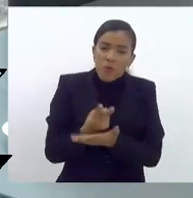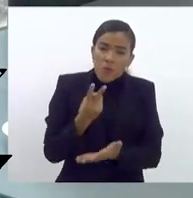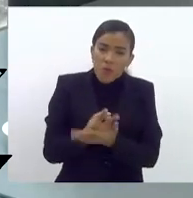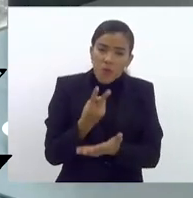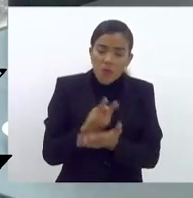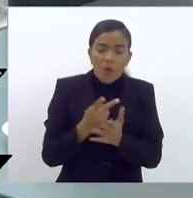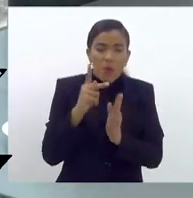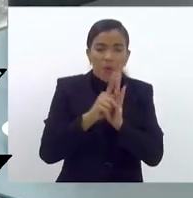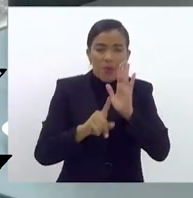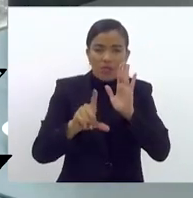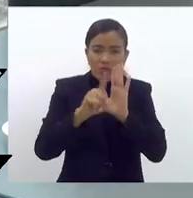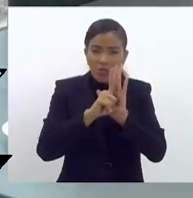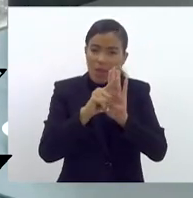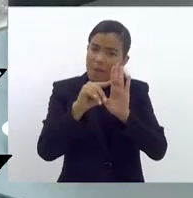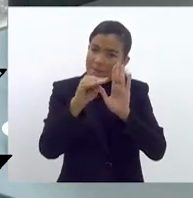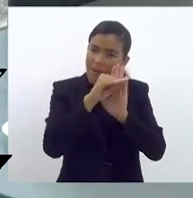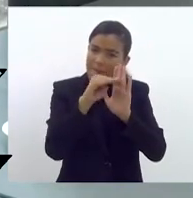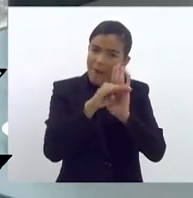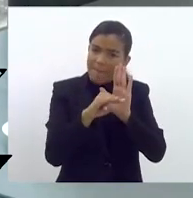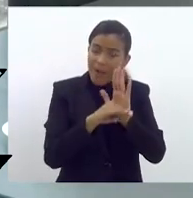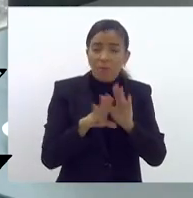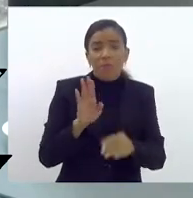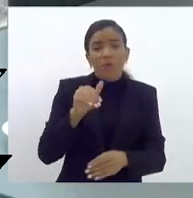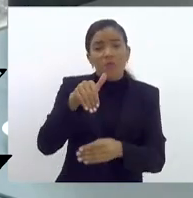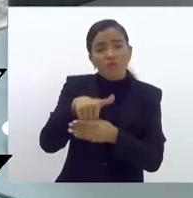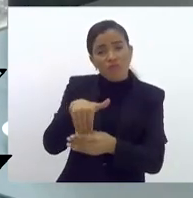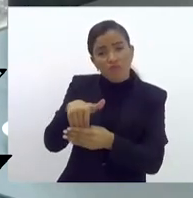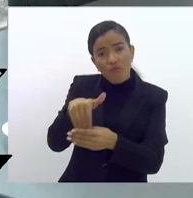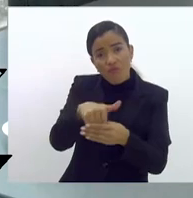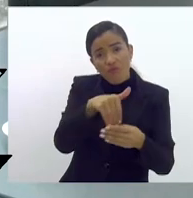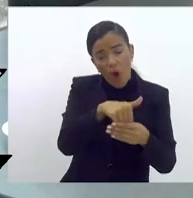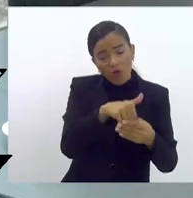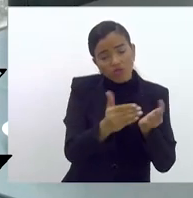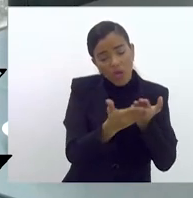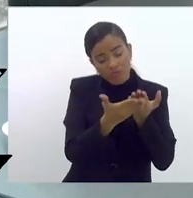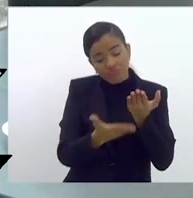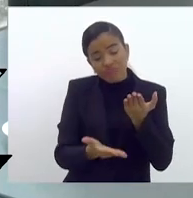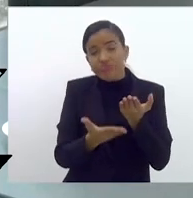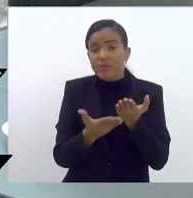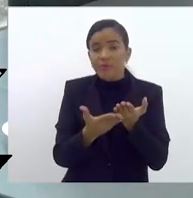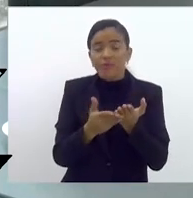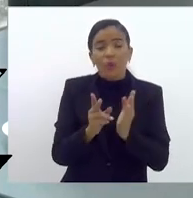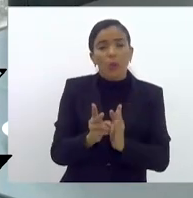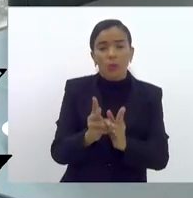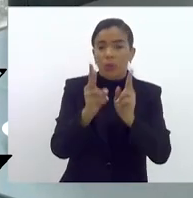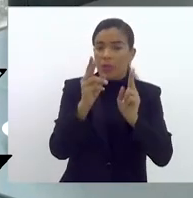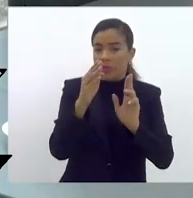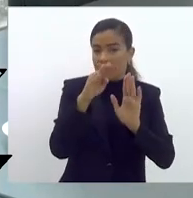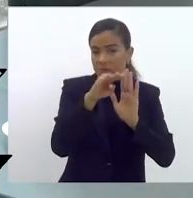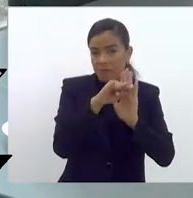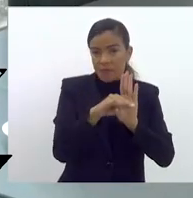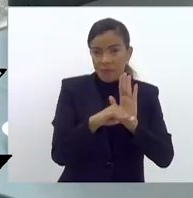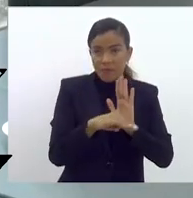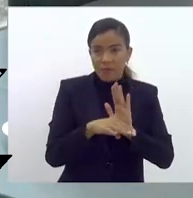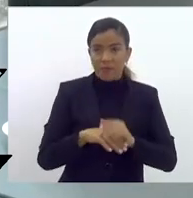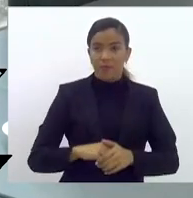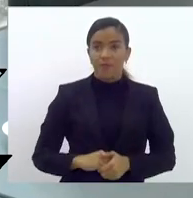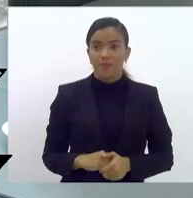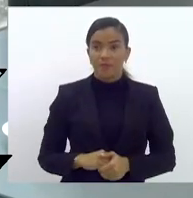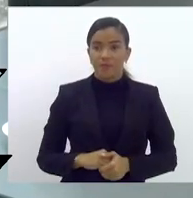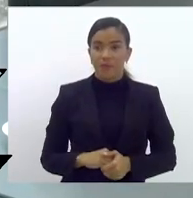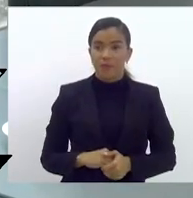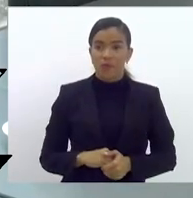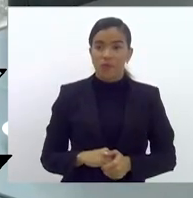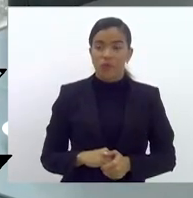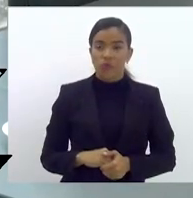os projetos de relatoria dele cujos votos já estão apostados nos processos que mantivesse na pauta Então vou mantê-los e disse